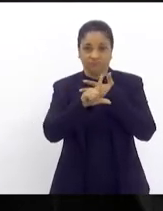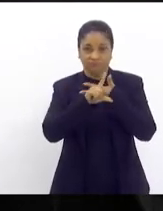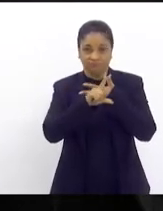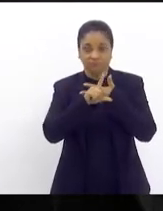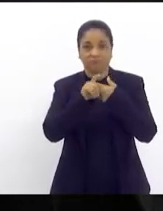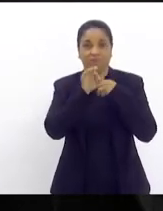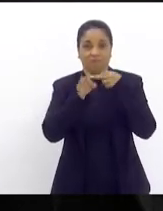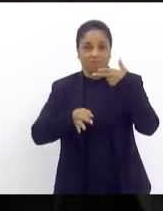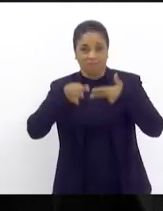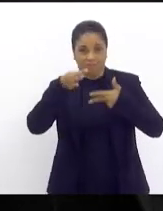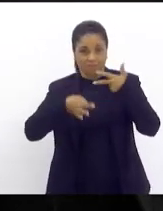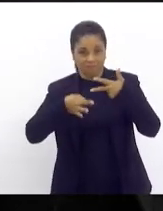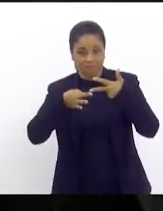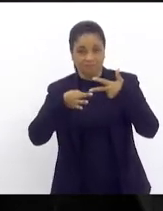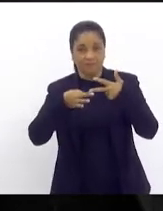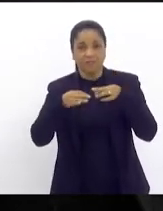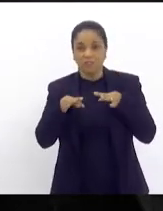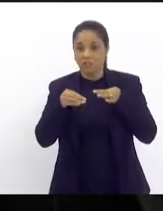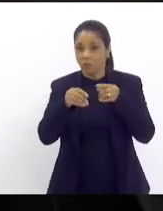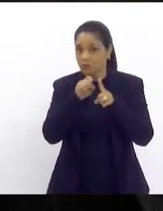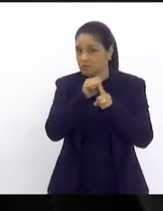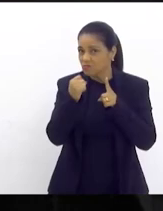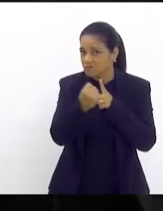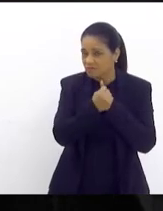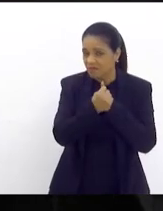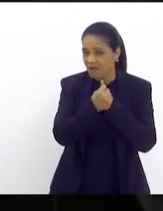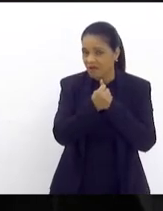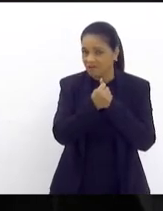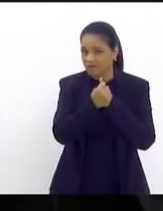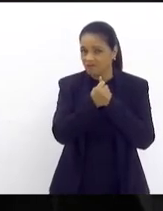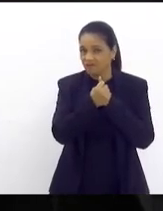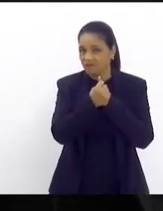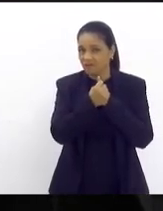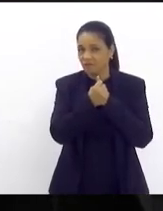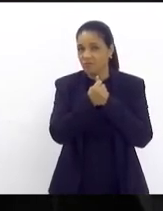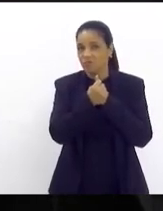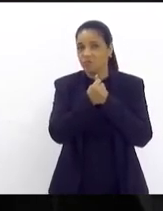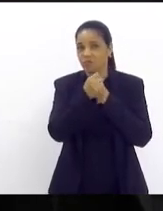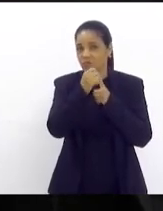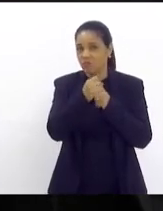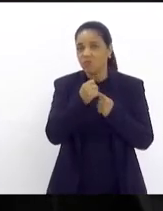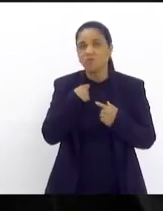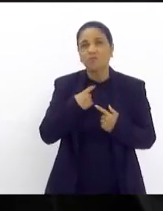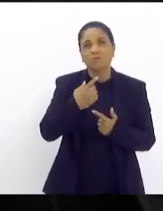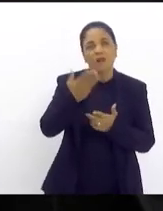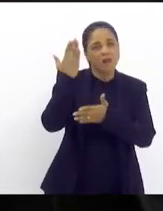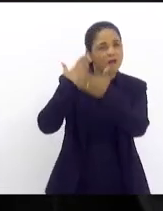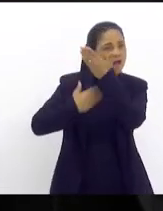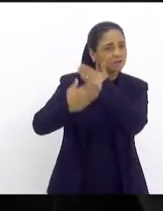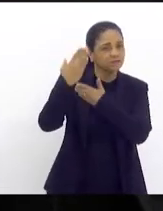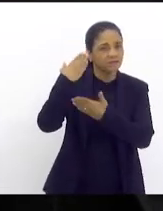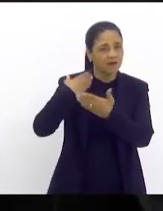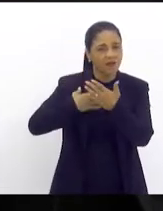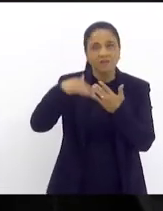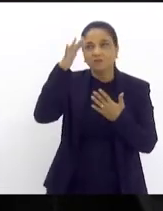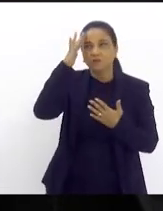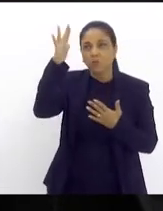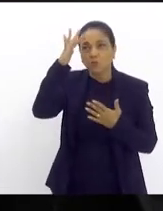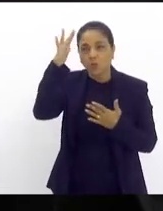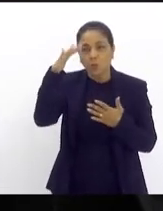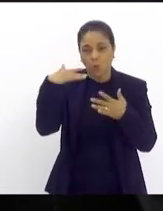e será que essa sociedade que a gente um dia sonhou lutou e